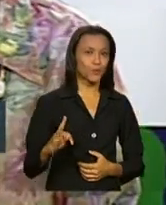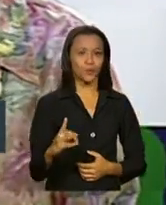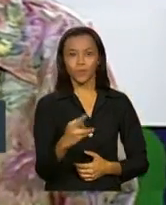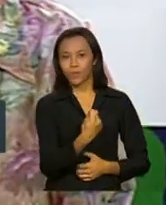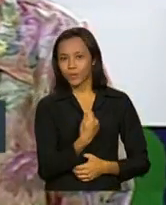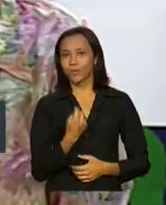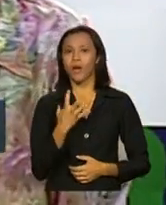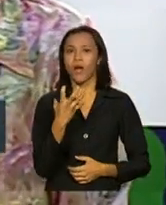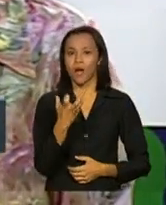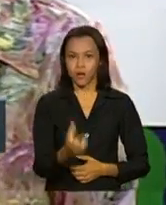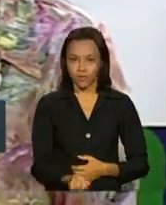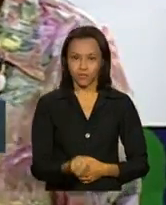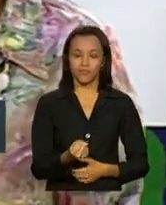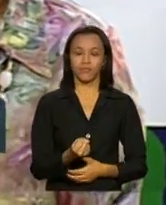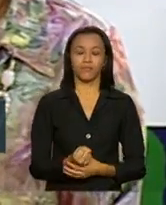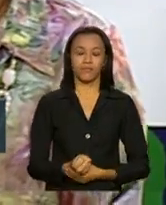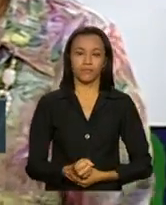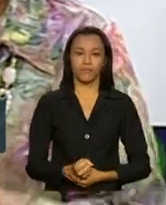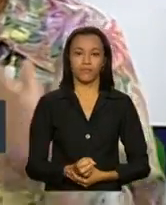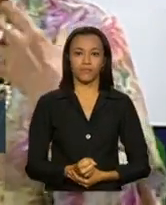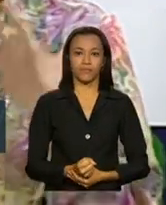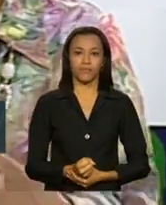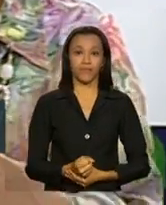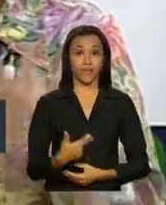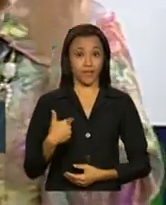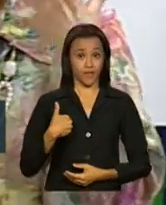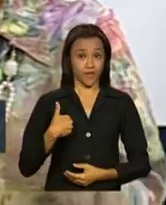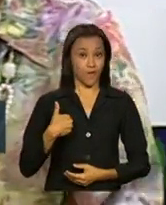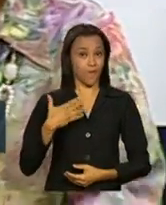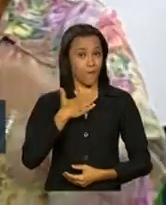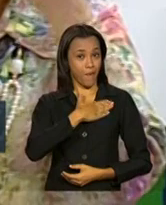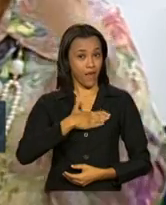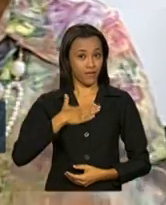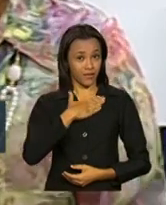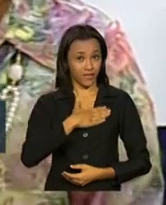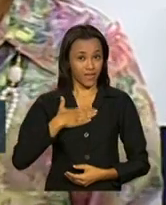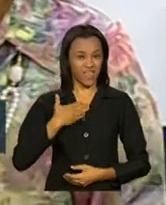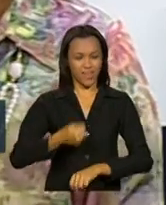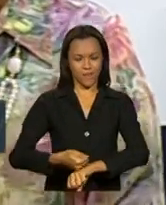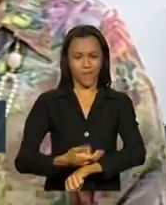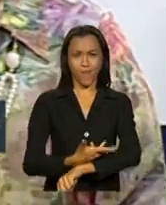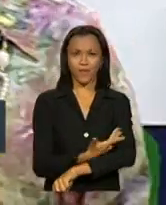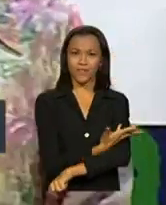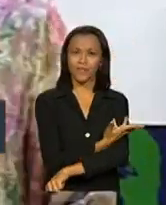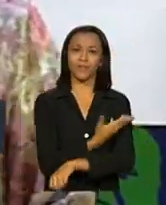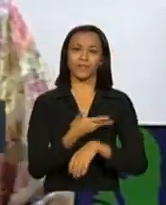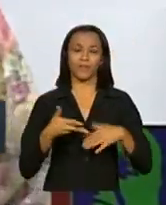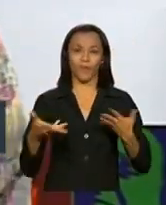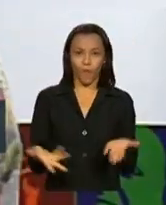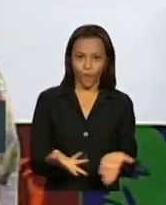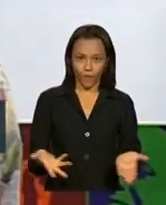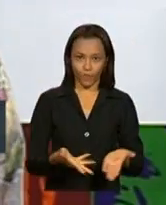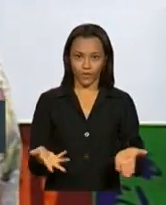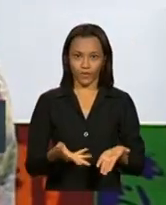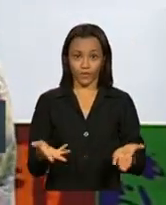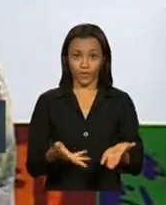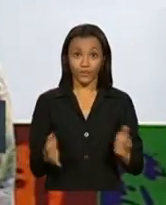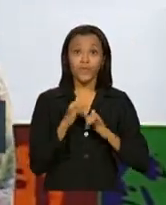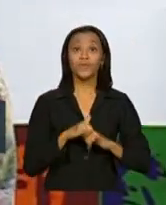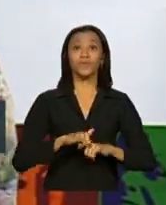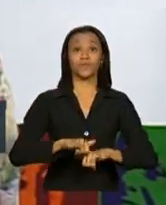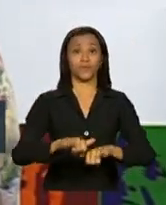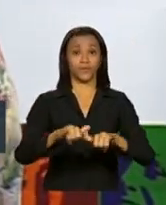né eu tenho o prazer a satisfação a emoção eh de